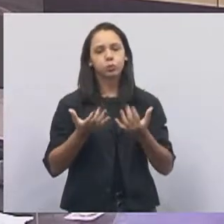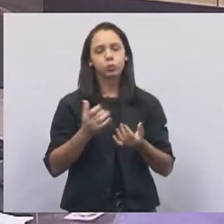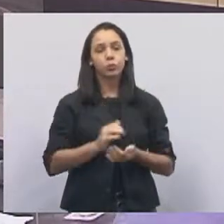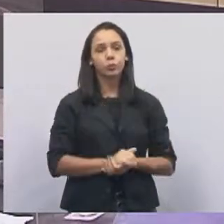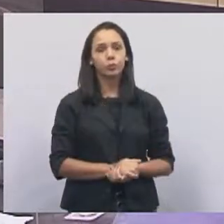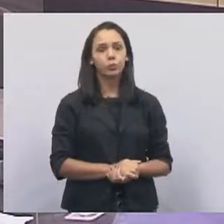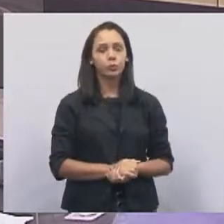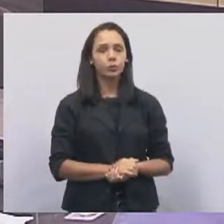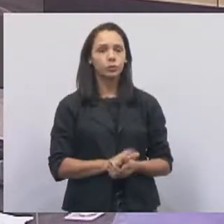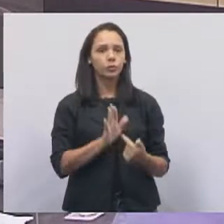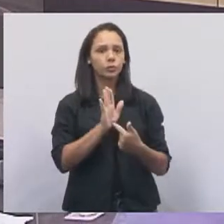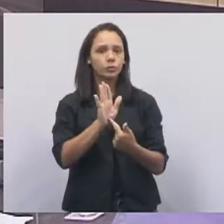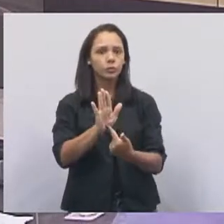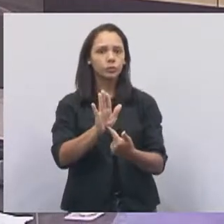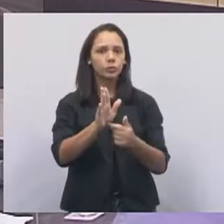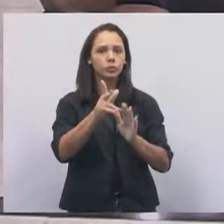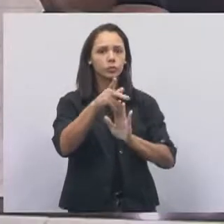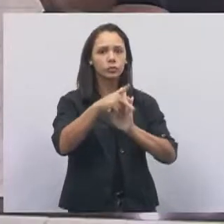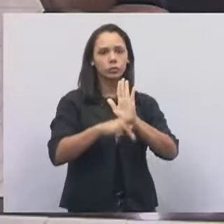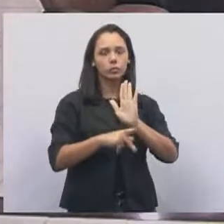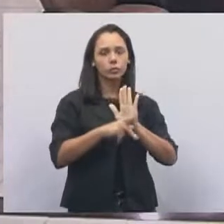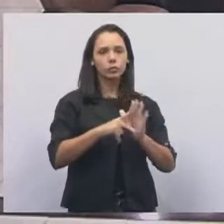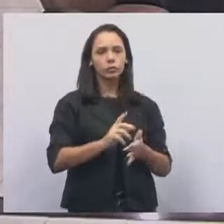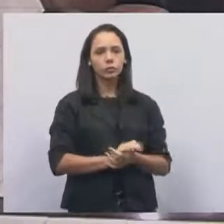apresentação do projeto